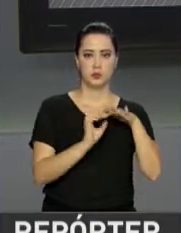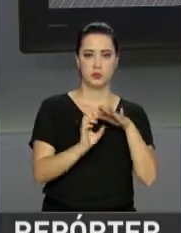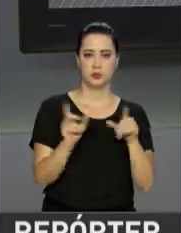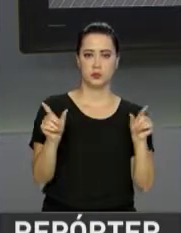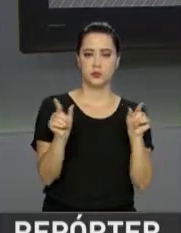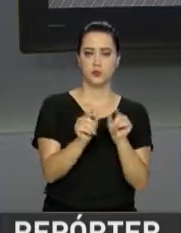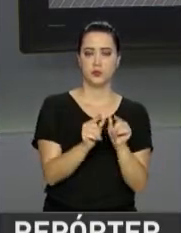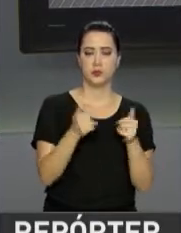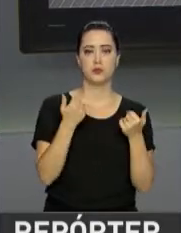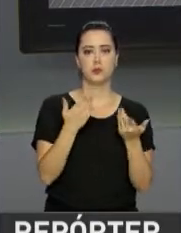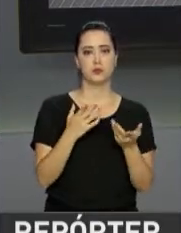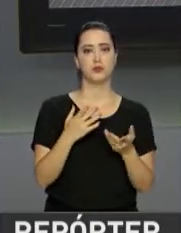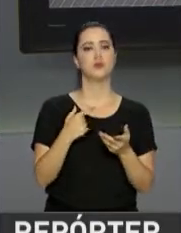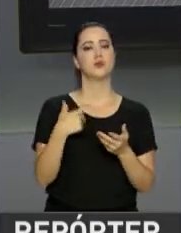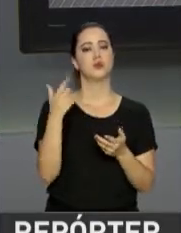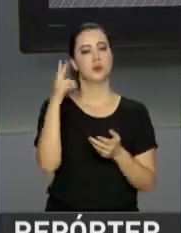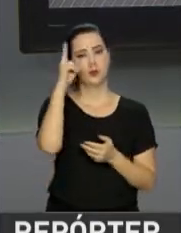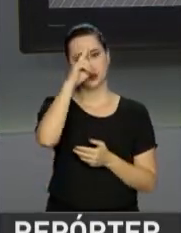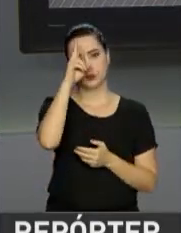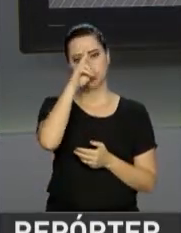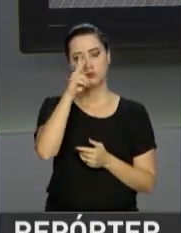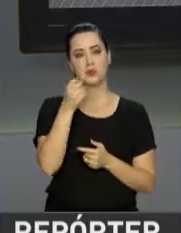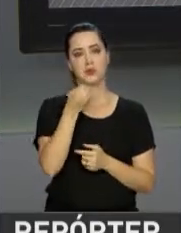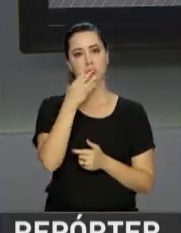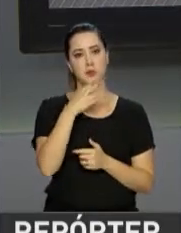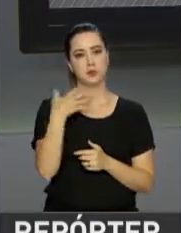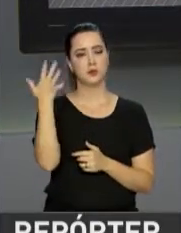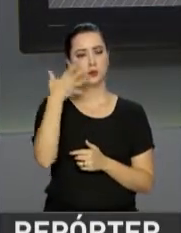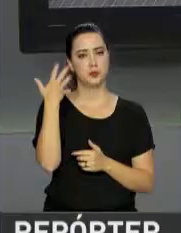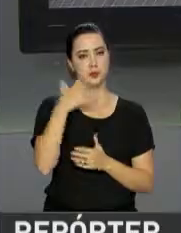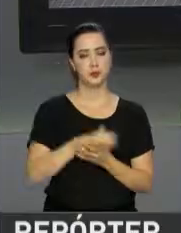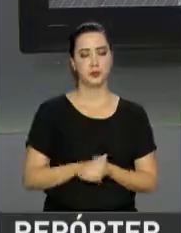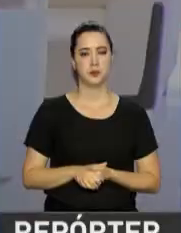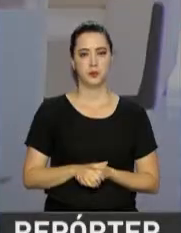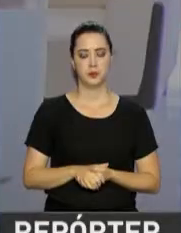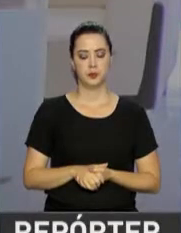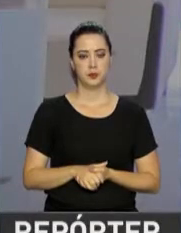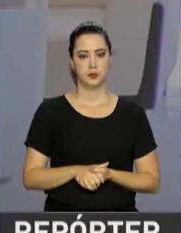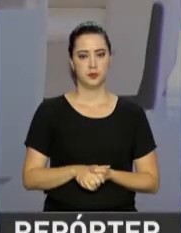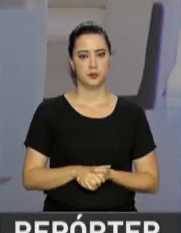nos pequenos negócios, que têm muitas histórias de sucesso para contar.